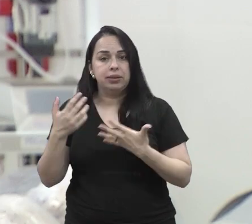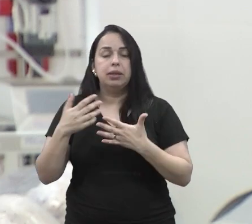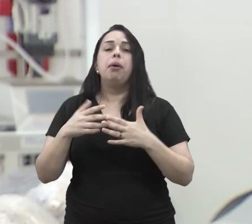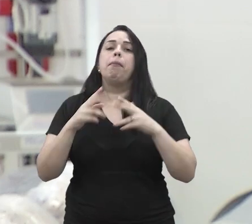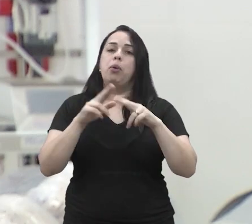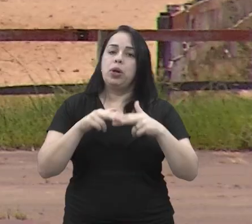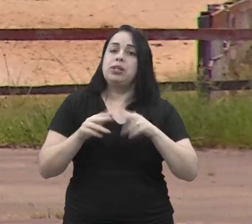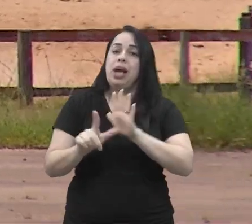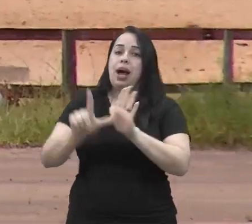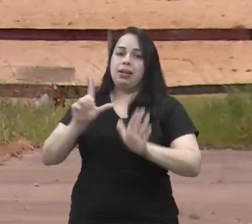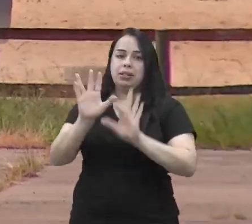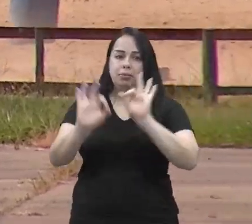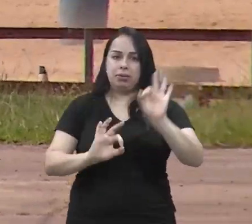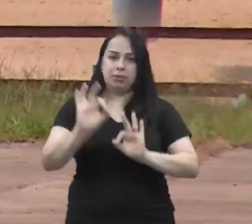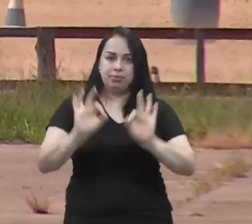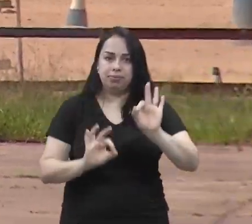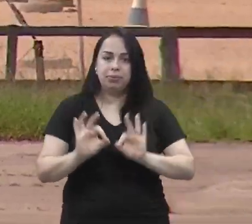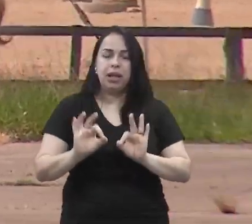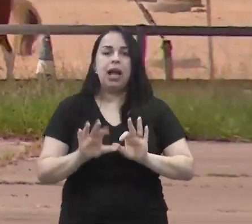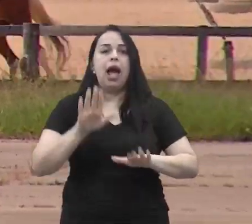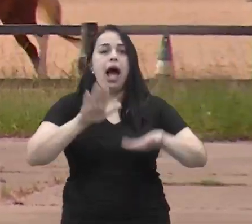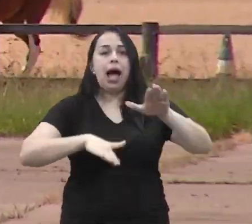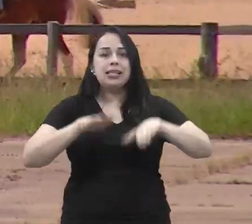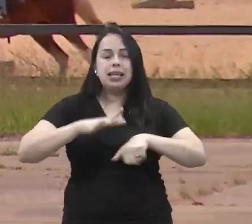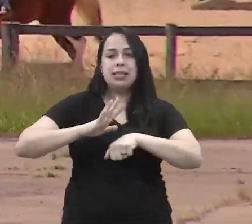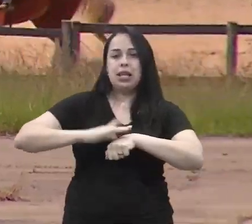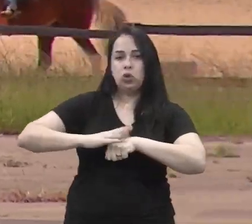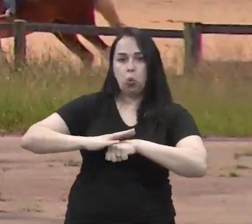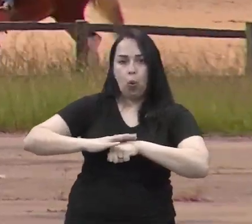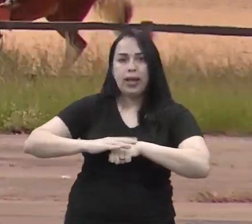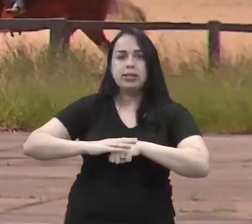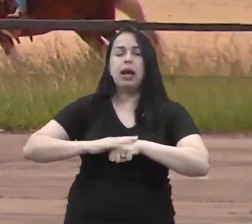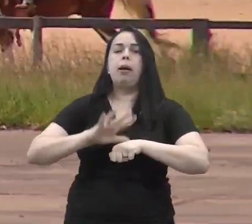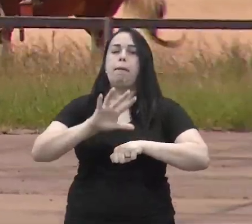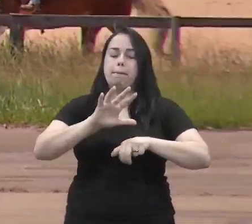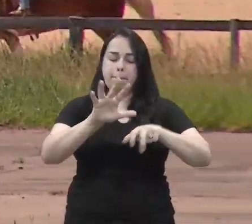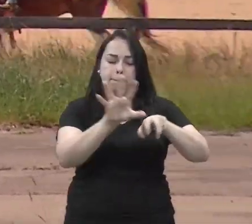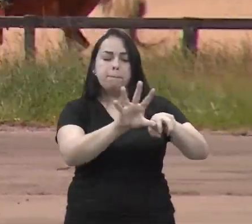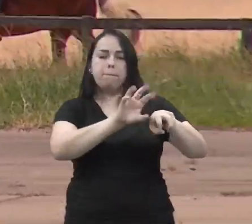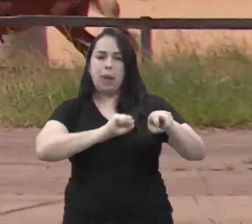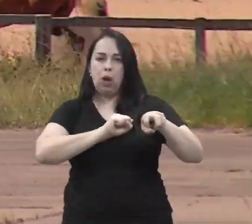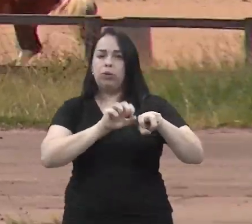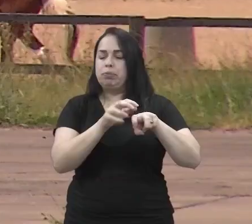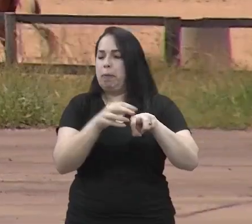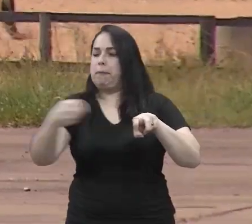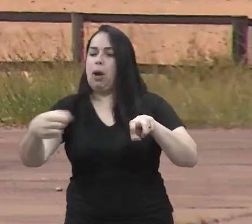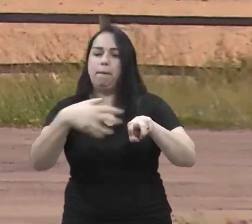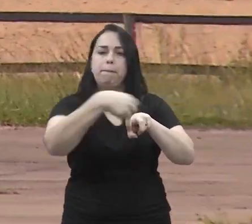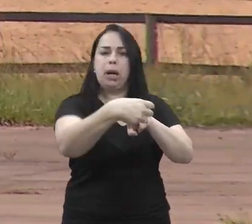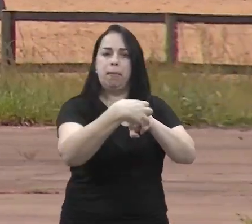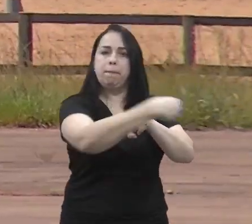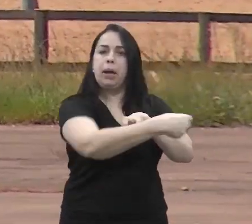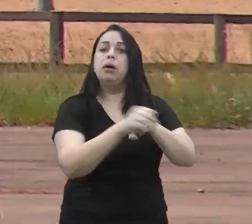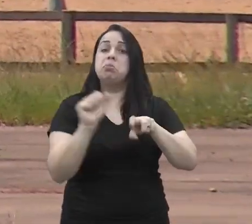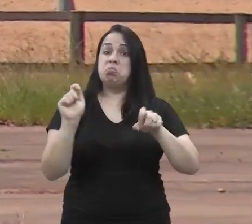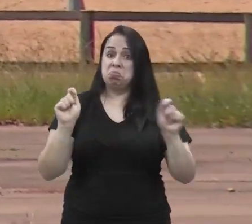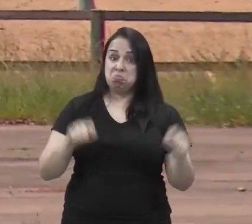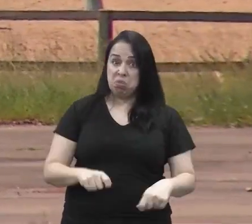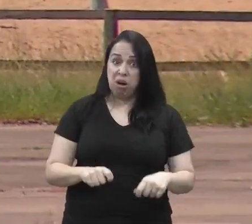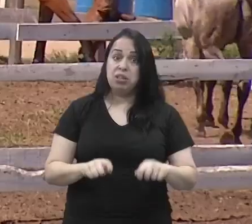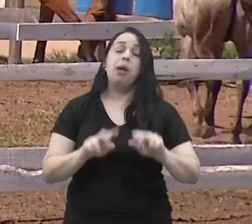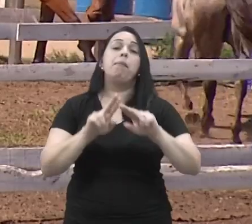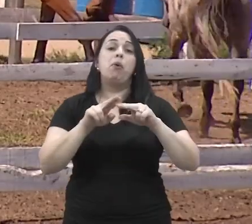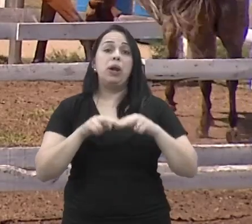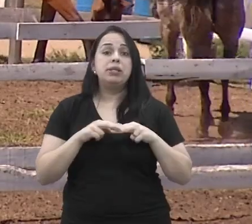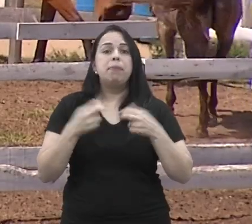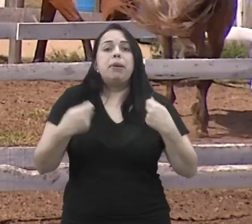Tudo isso é planejado. Em eventos com grande concentração de cavalos, doenças como anemia infecciosa podem se espalhar entre os